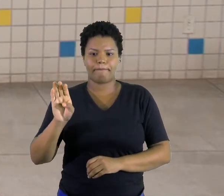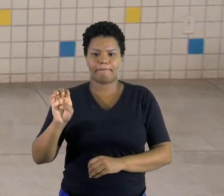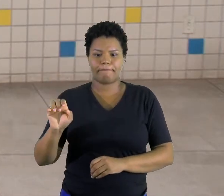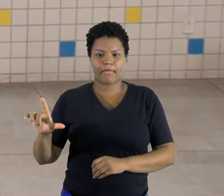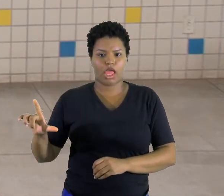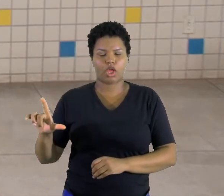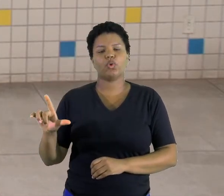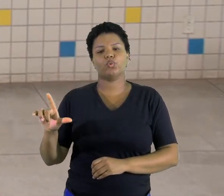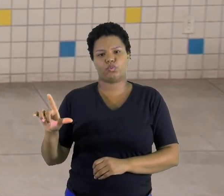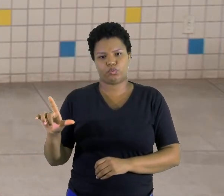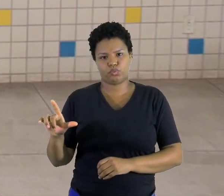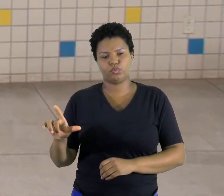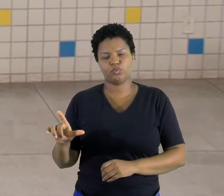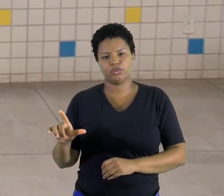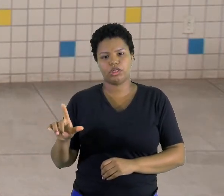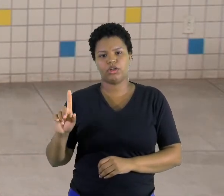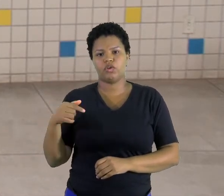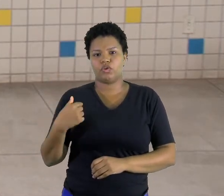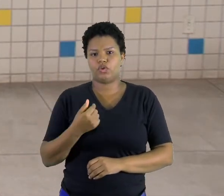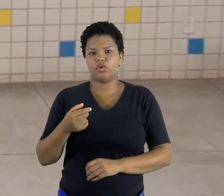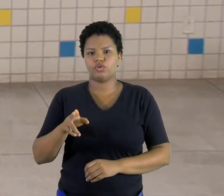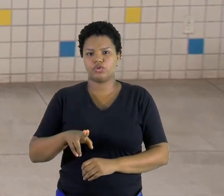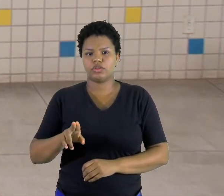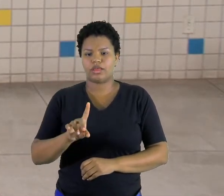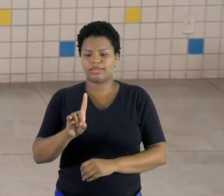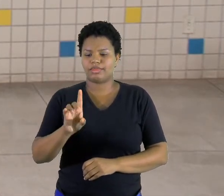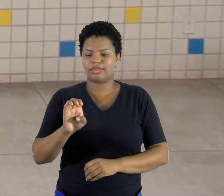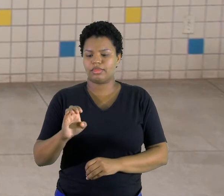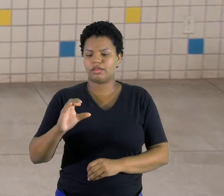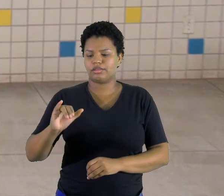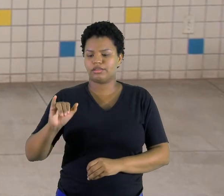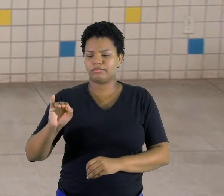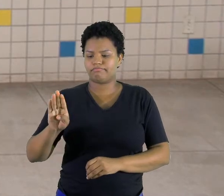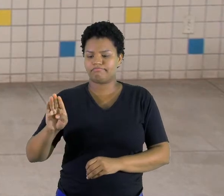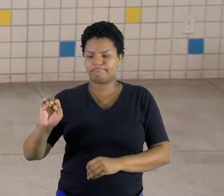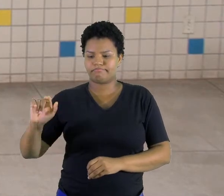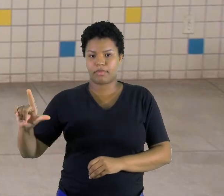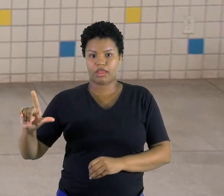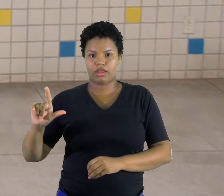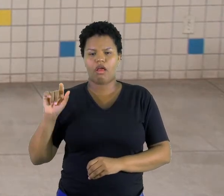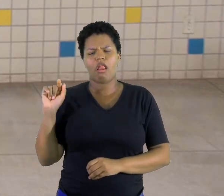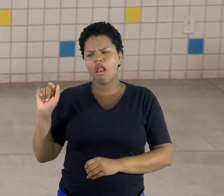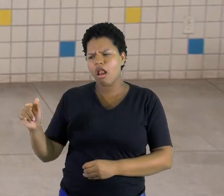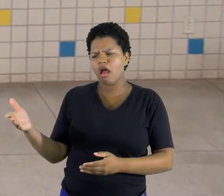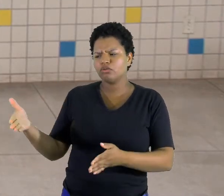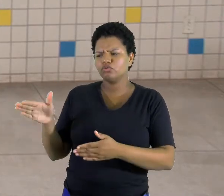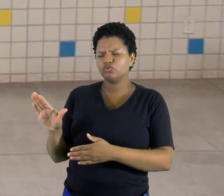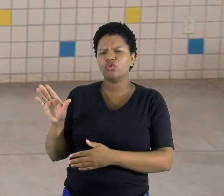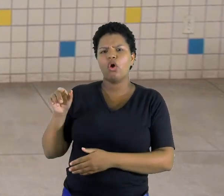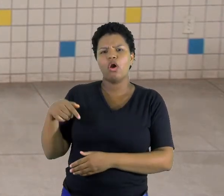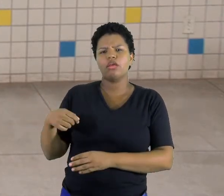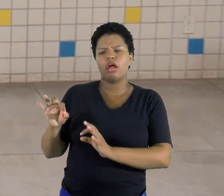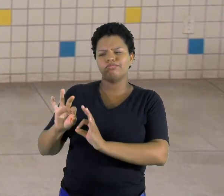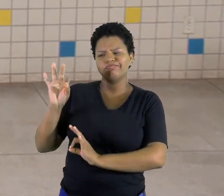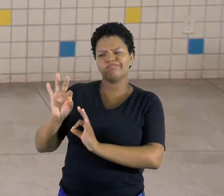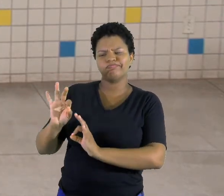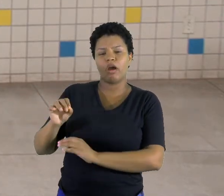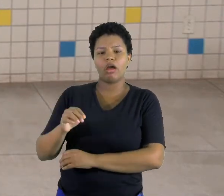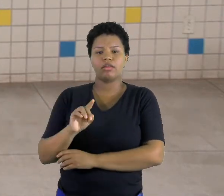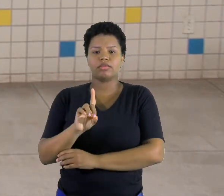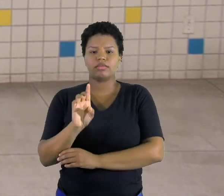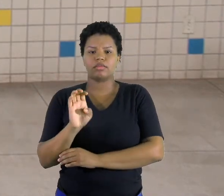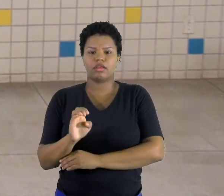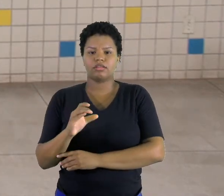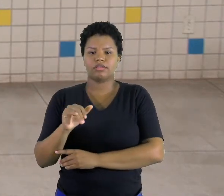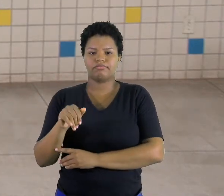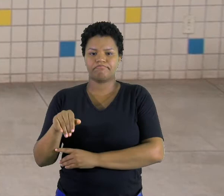gente utilizar decibel, por isso que a gente fala, aquela caixa de som está medindo tantos decibéis, certo? É justamente